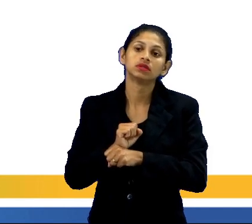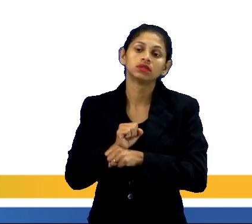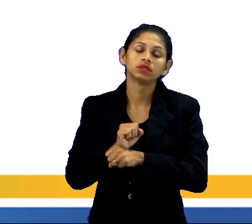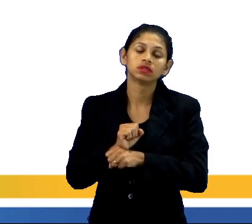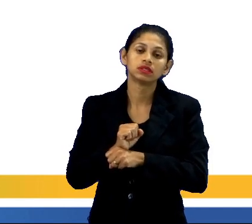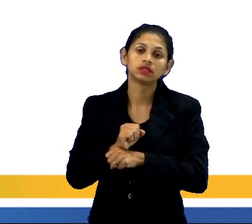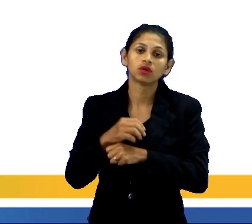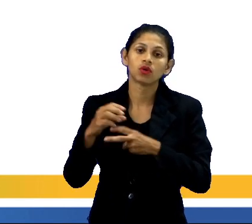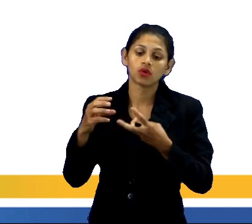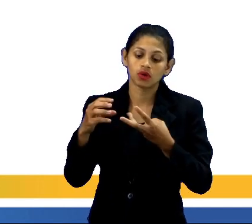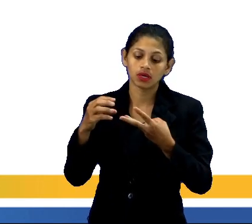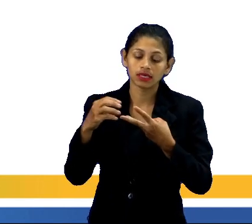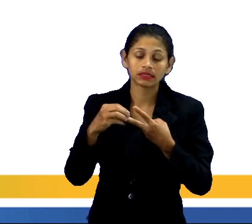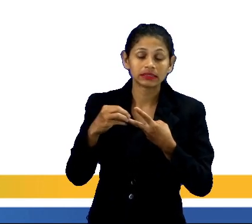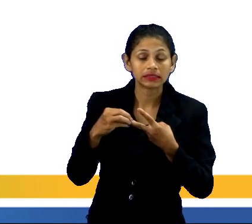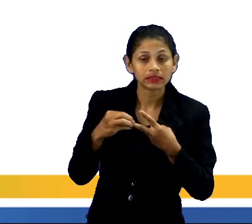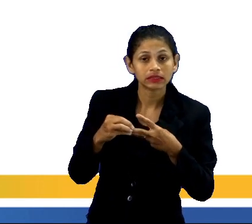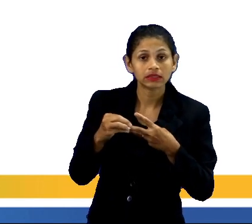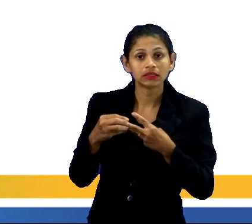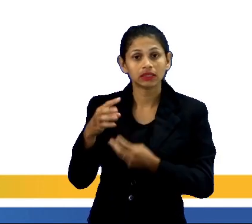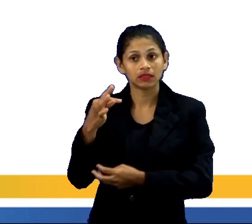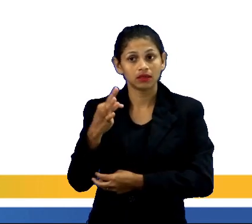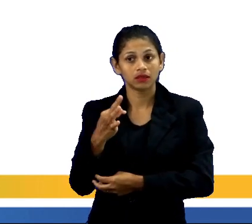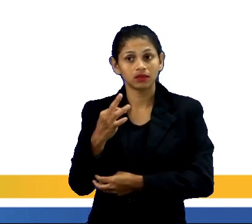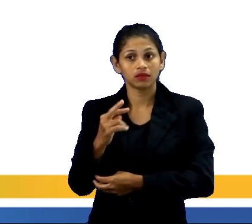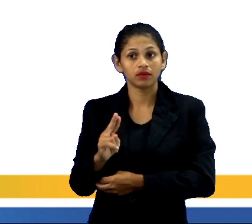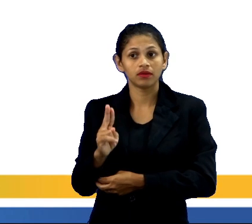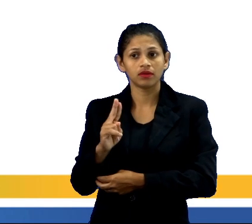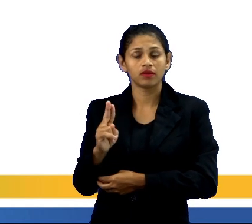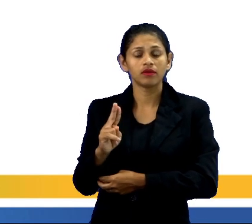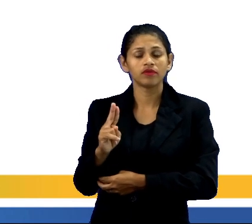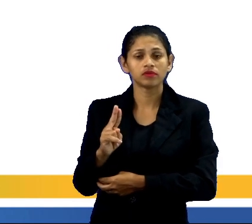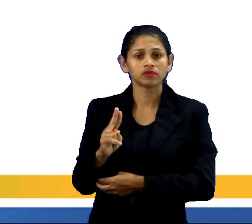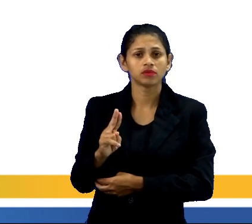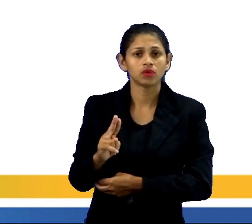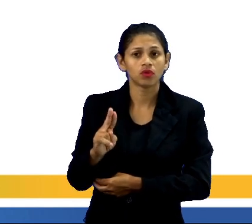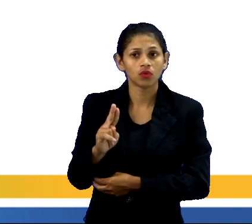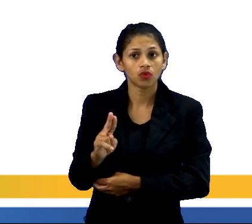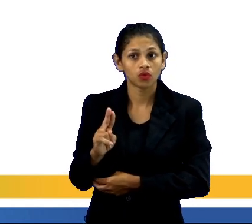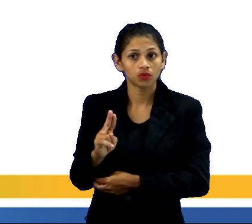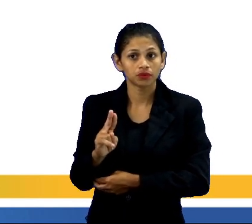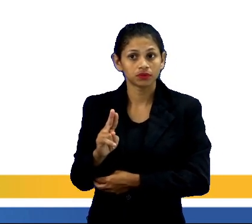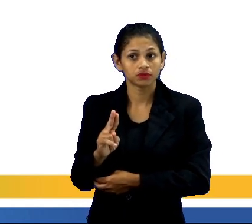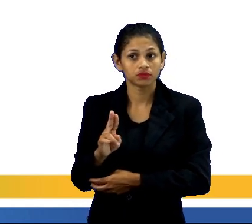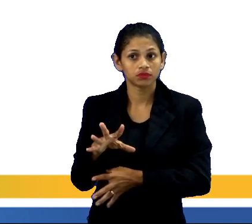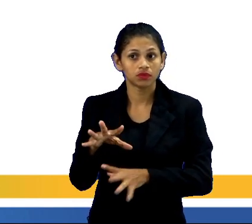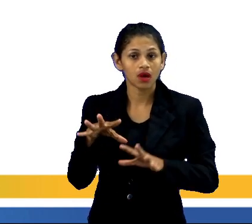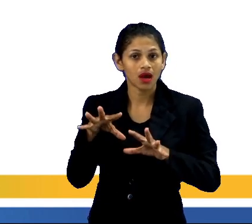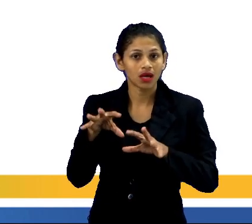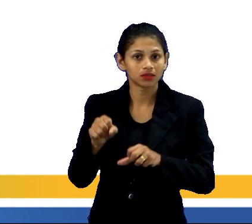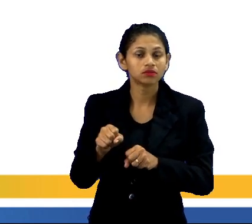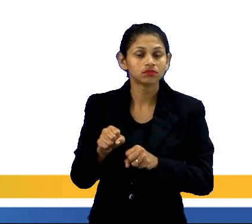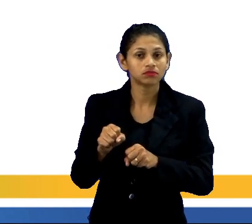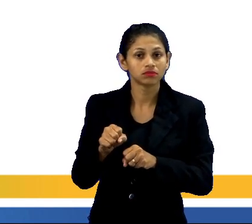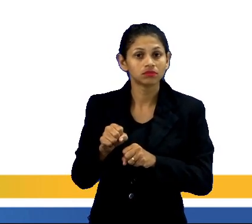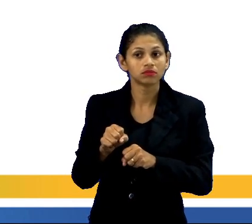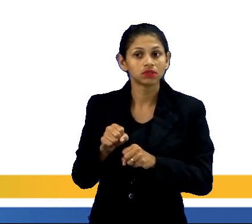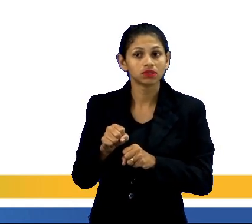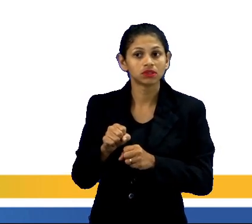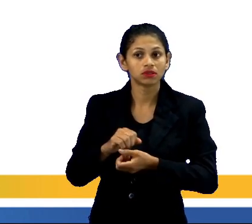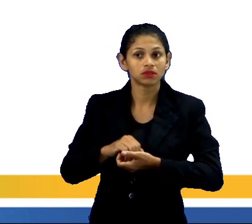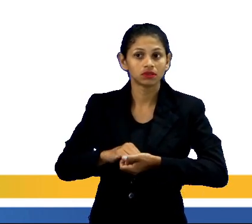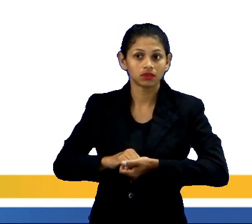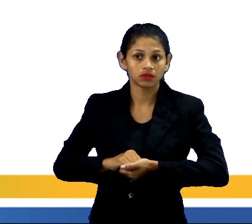quê? A reconhecer as células tumorais, né, como inimigas e vão atacar essas células